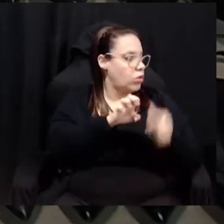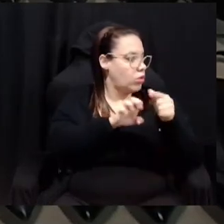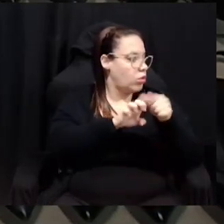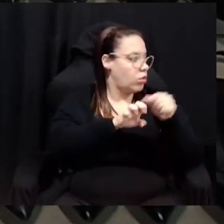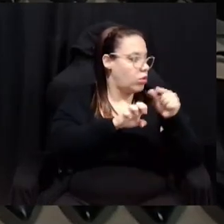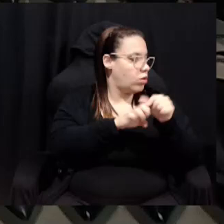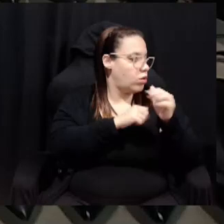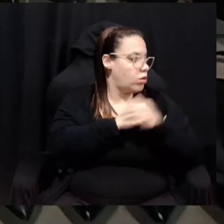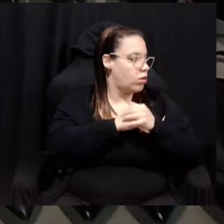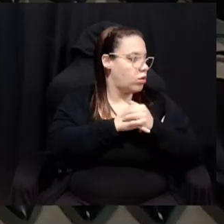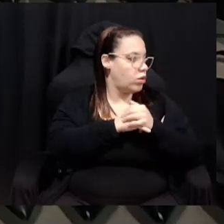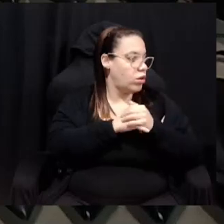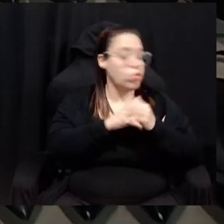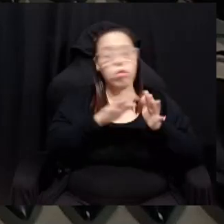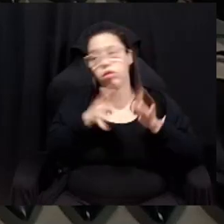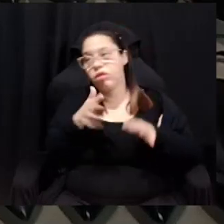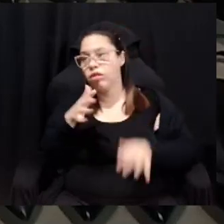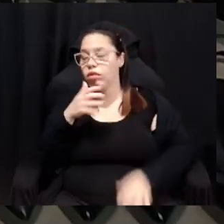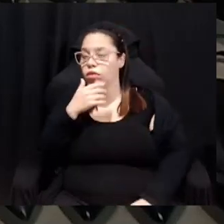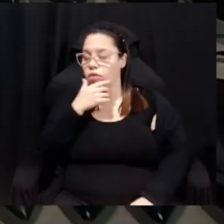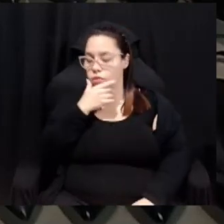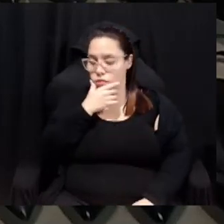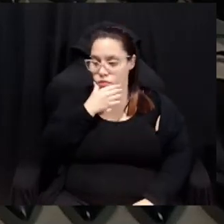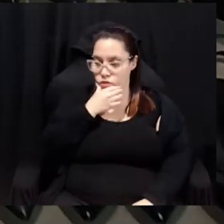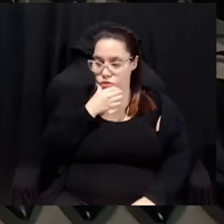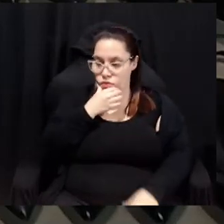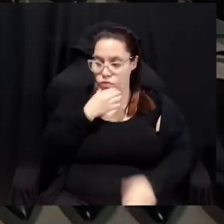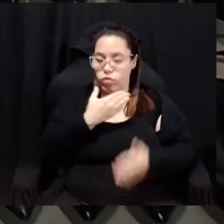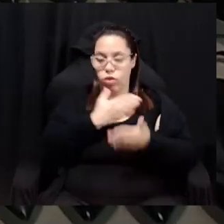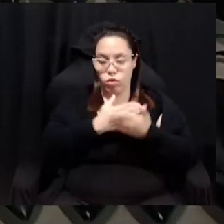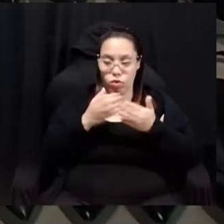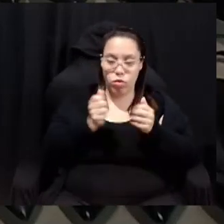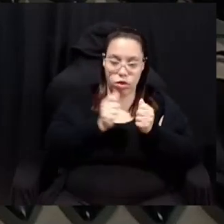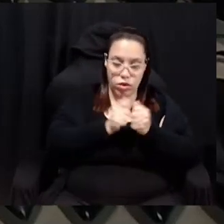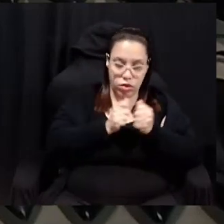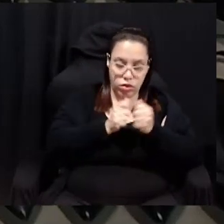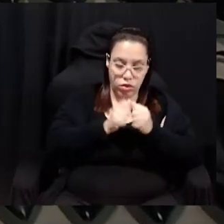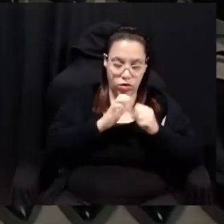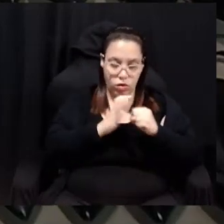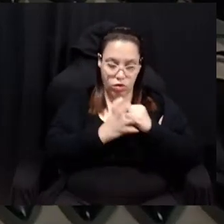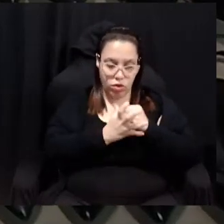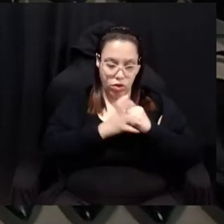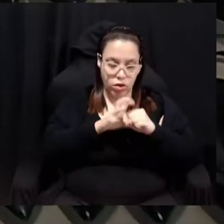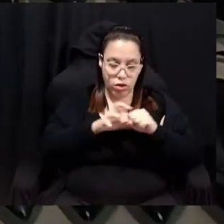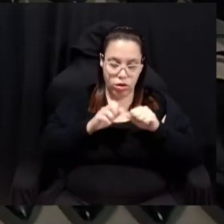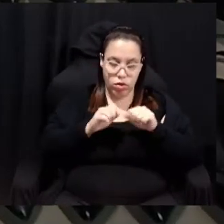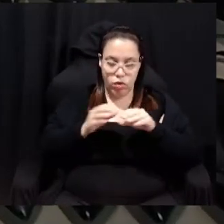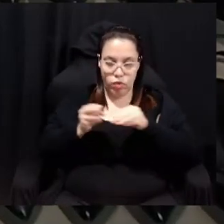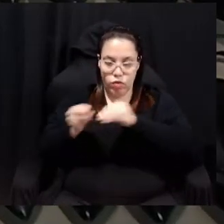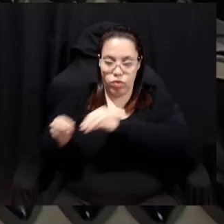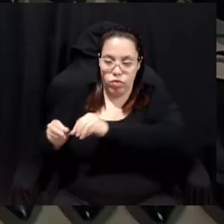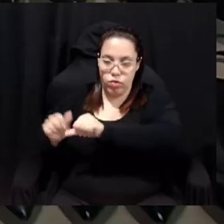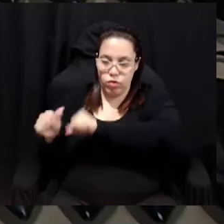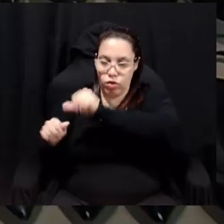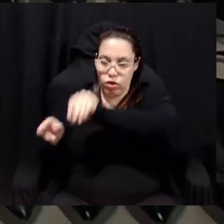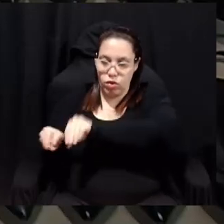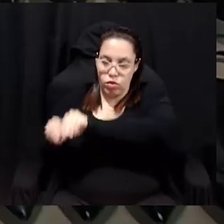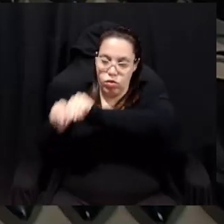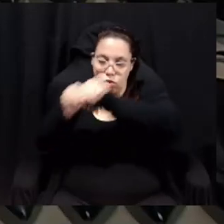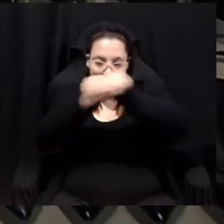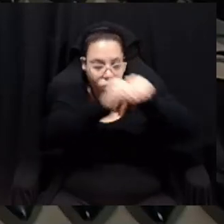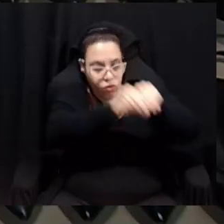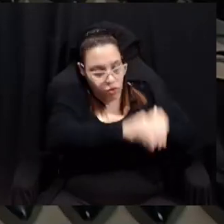De certa forma, apesar de eu começar ali junto, né, com a pandemia, eu mergulhei bastante, entendi